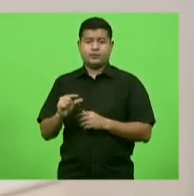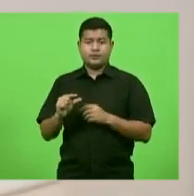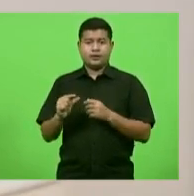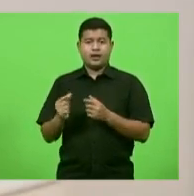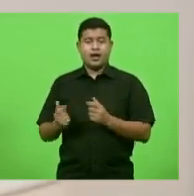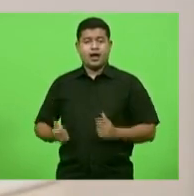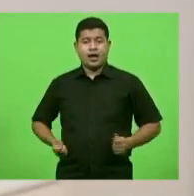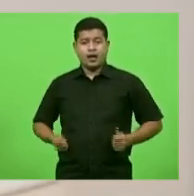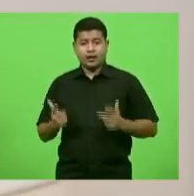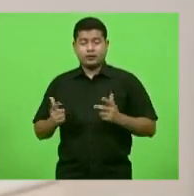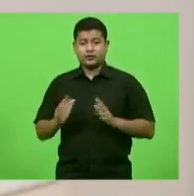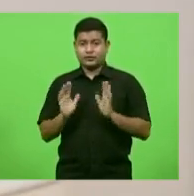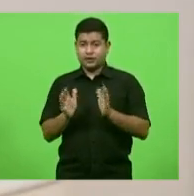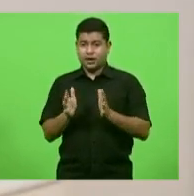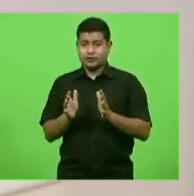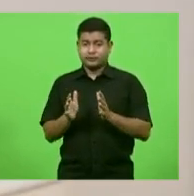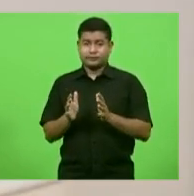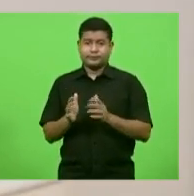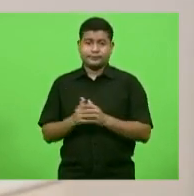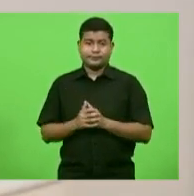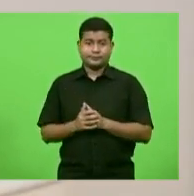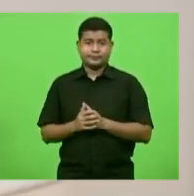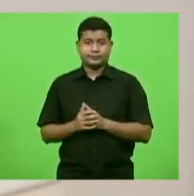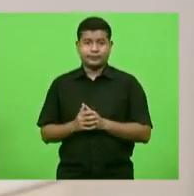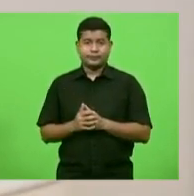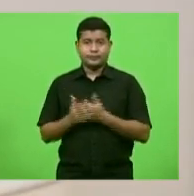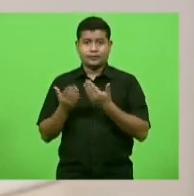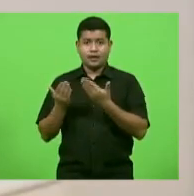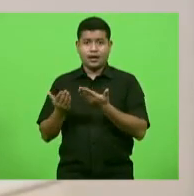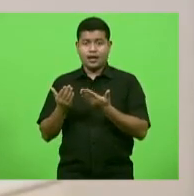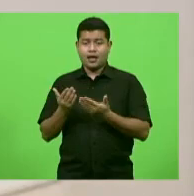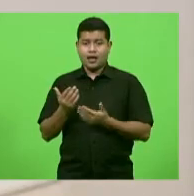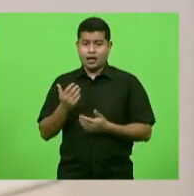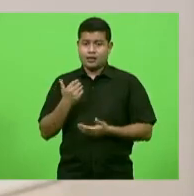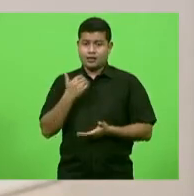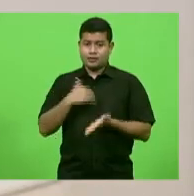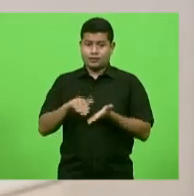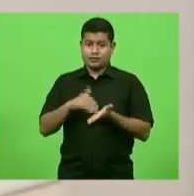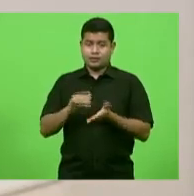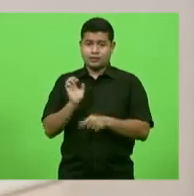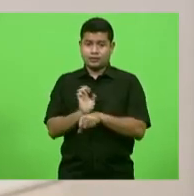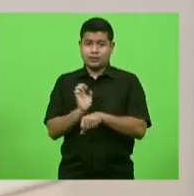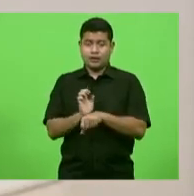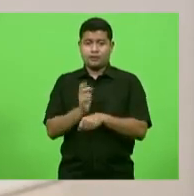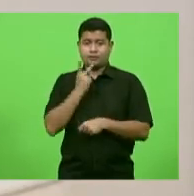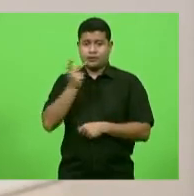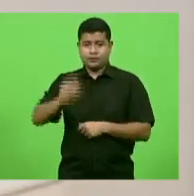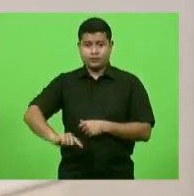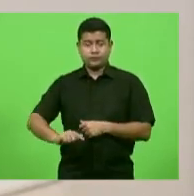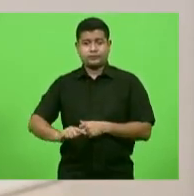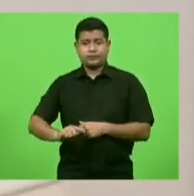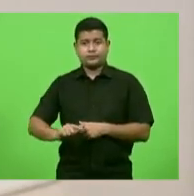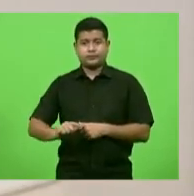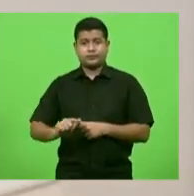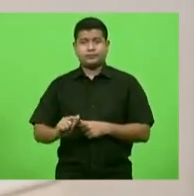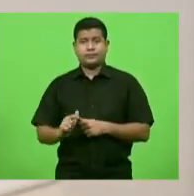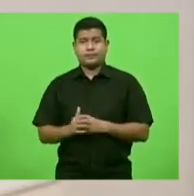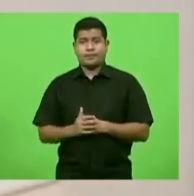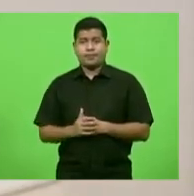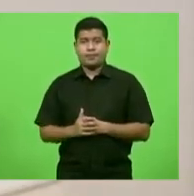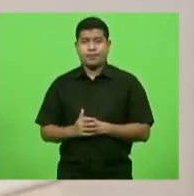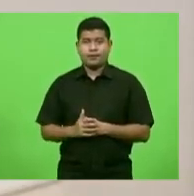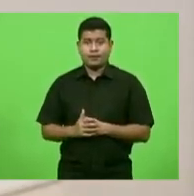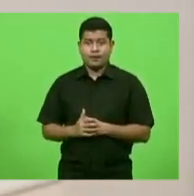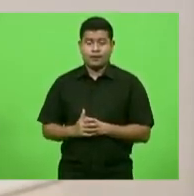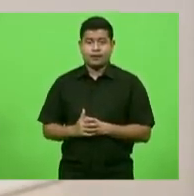foi ofertado? Fala então o secretário do Estado da Saúde, Elton Zeferino. Bom, vamos